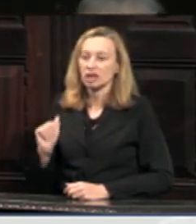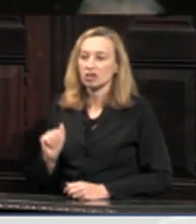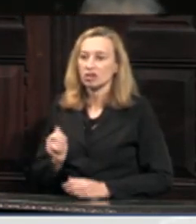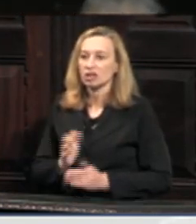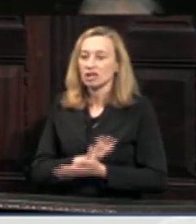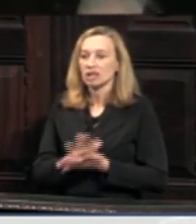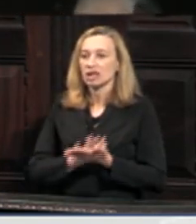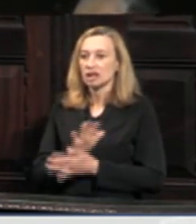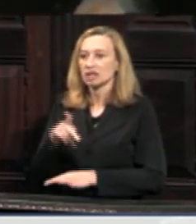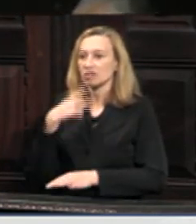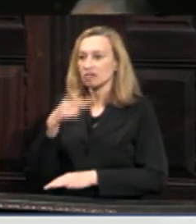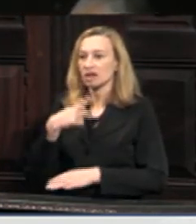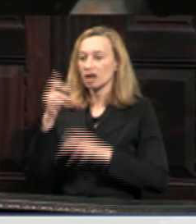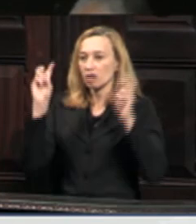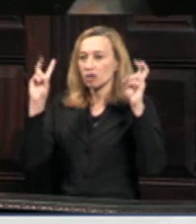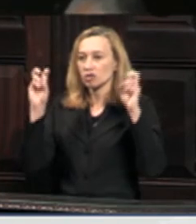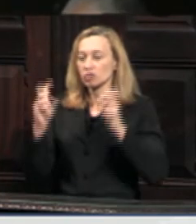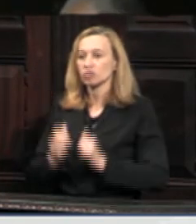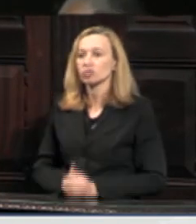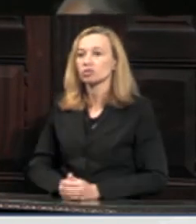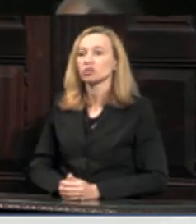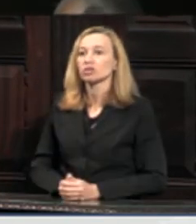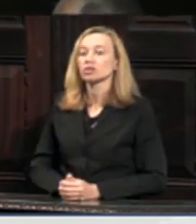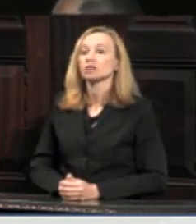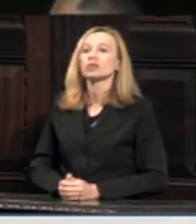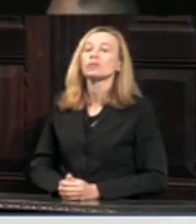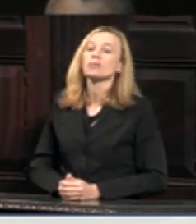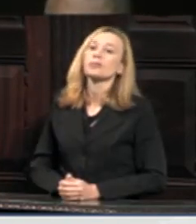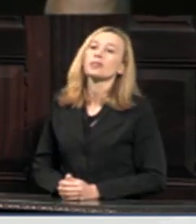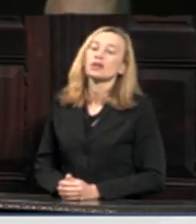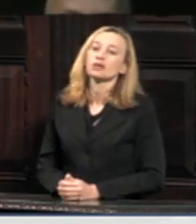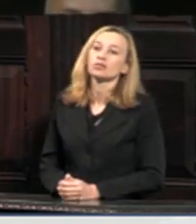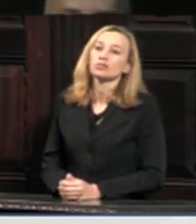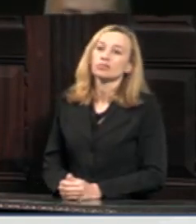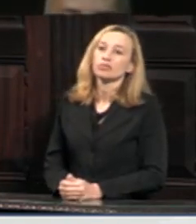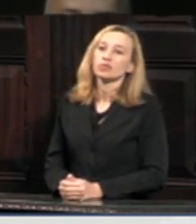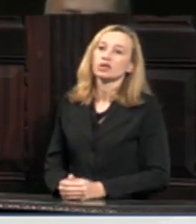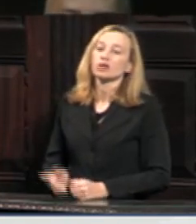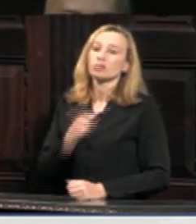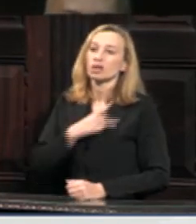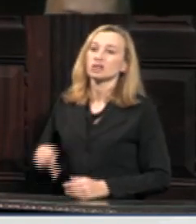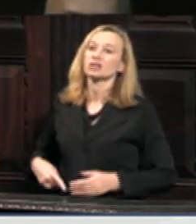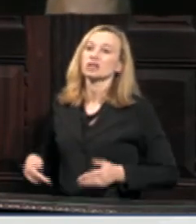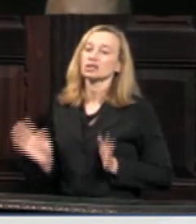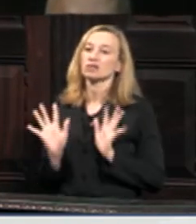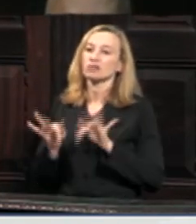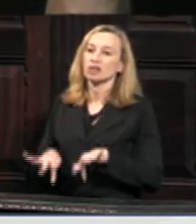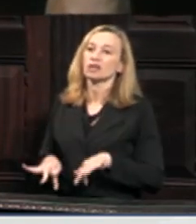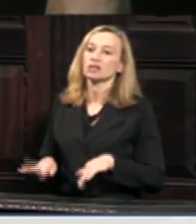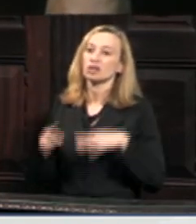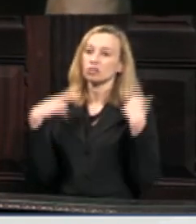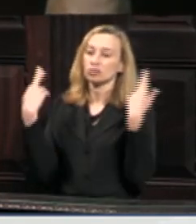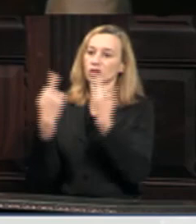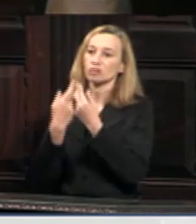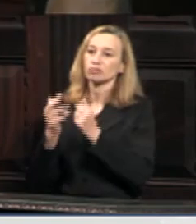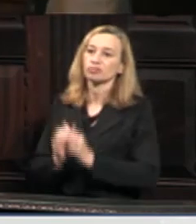Não havendo mais assunto a tratar, nem oradores inscritos, a presidência encerra a presente sessão em nome de Deus.